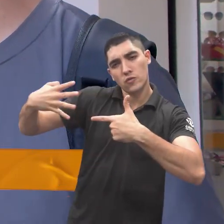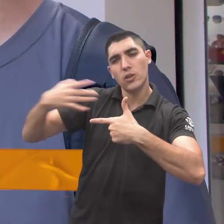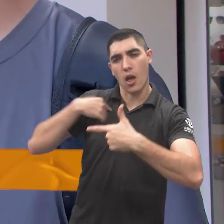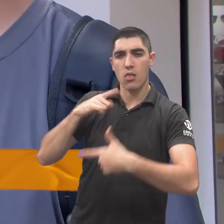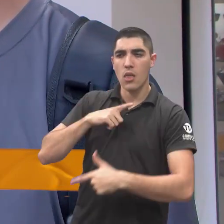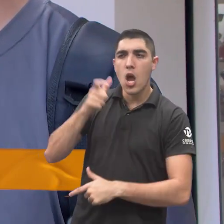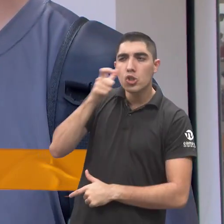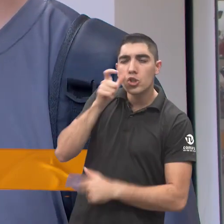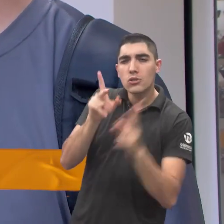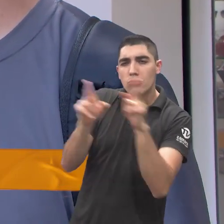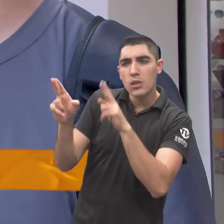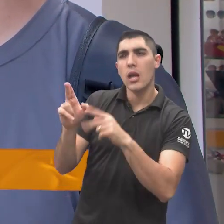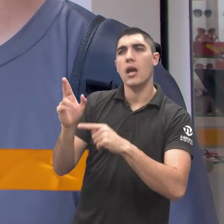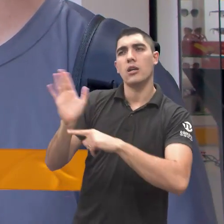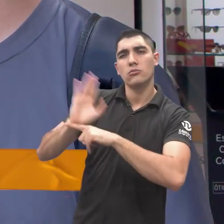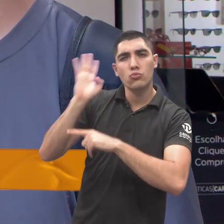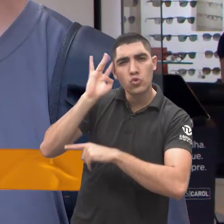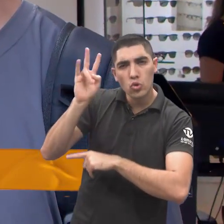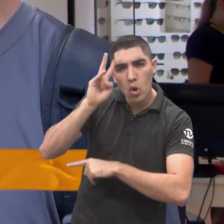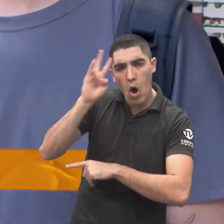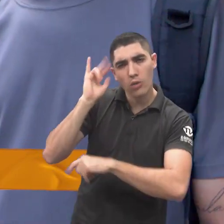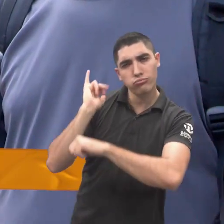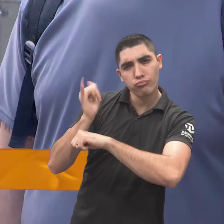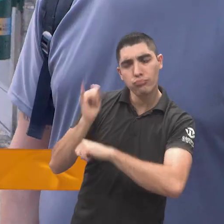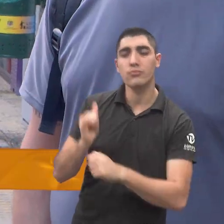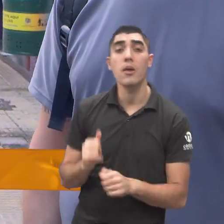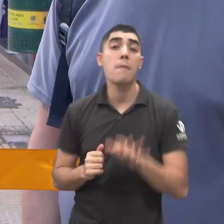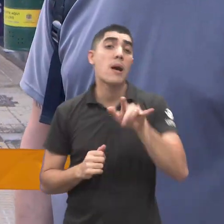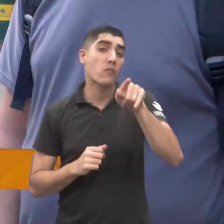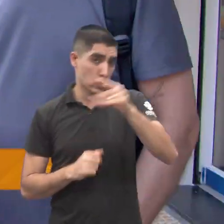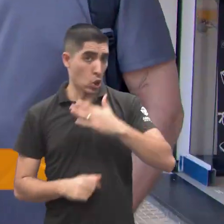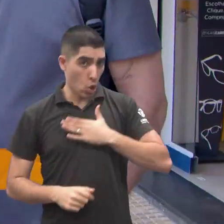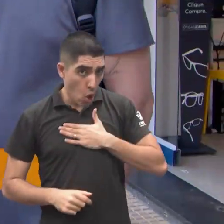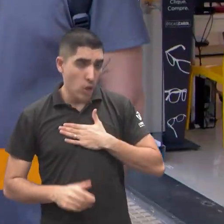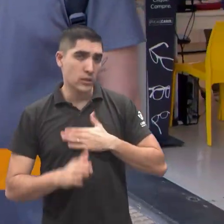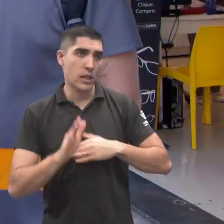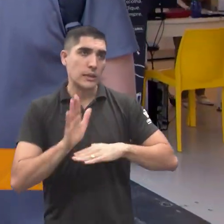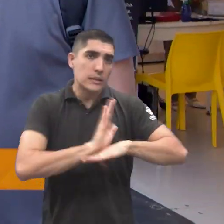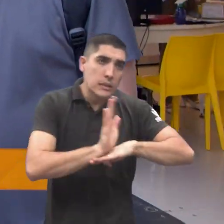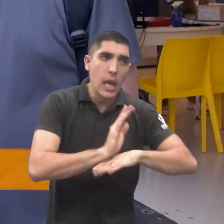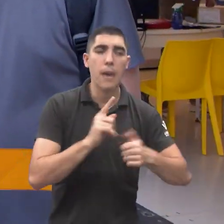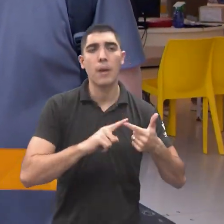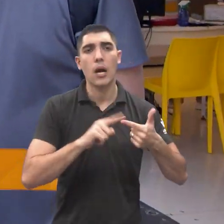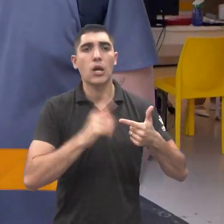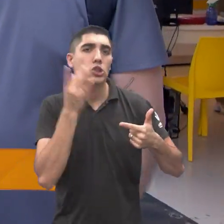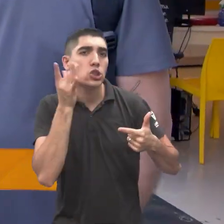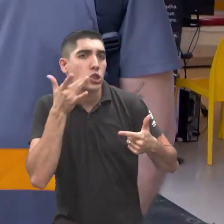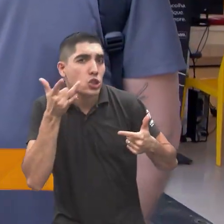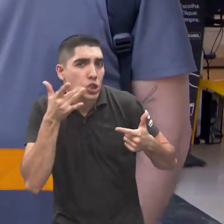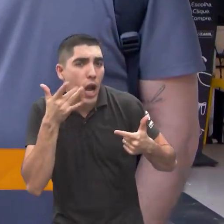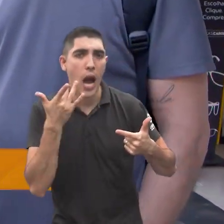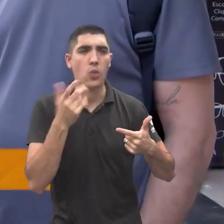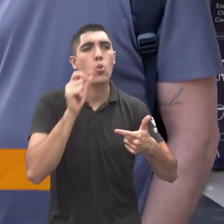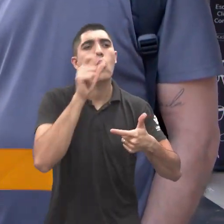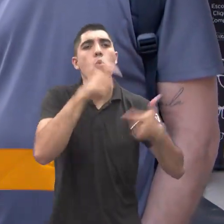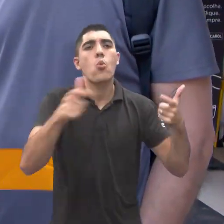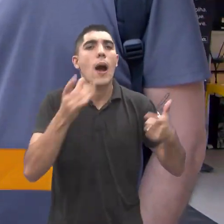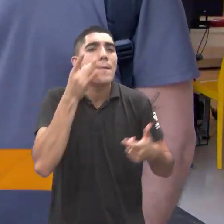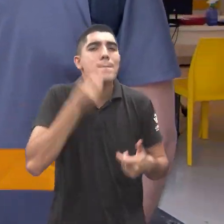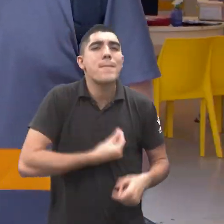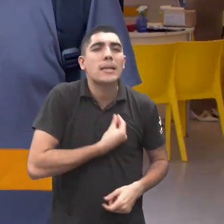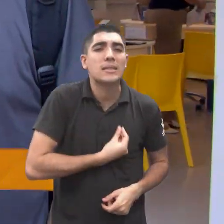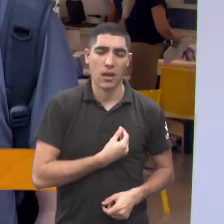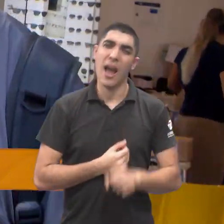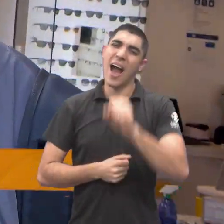algumas séries que eu gosto que tem bastante lá, documentários, assim. E você ainda gosta de ir no cinema, teatro, ainda procura essas formas mais tradicionais, assim, de lazer?